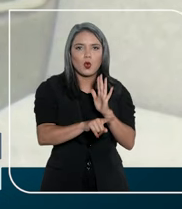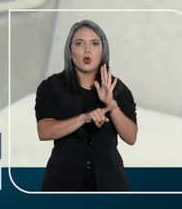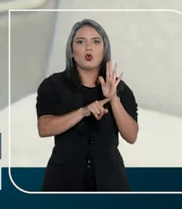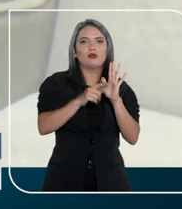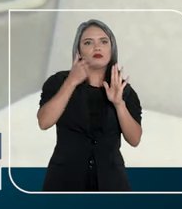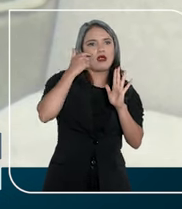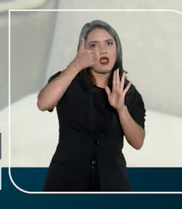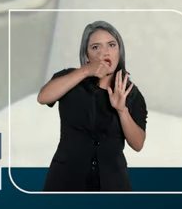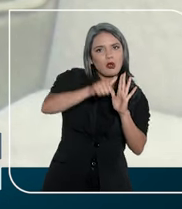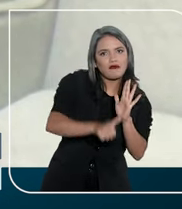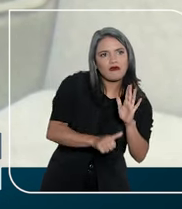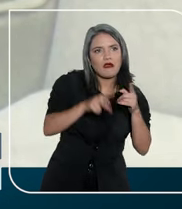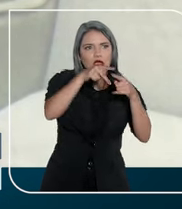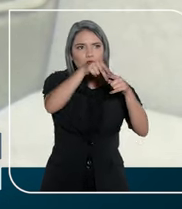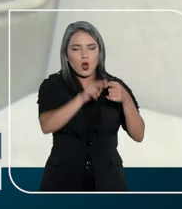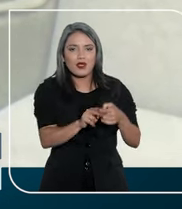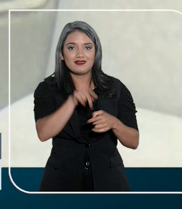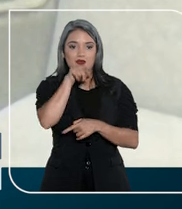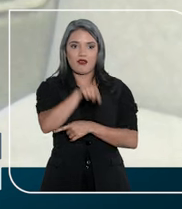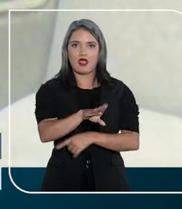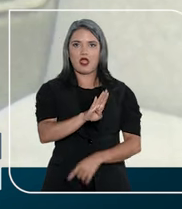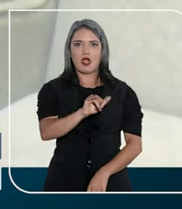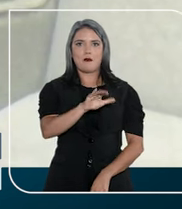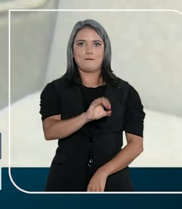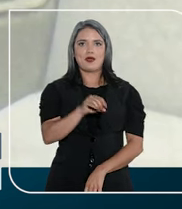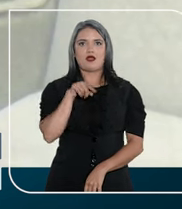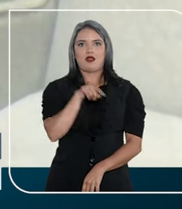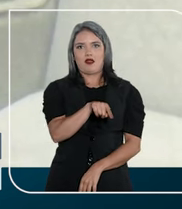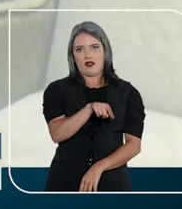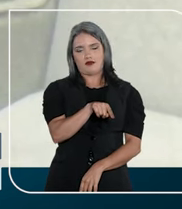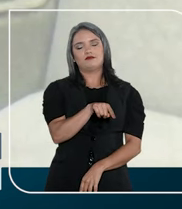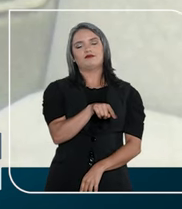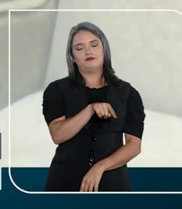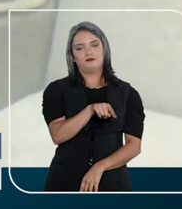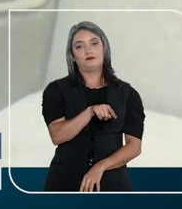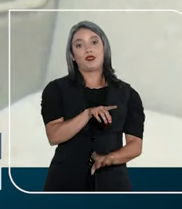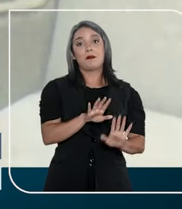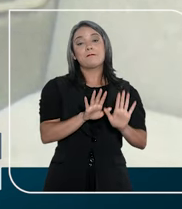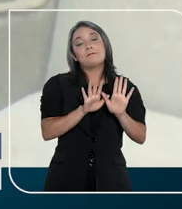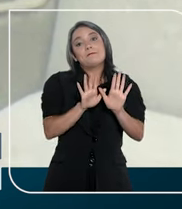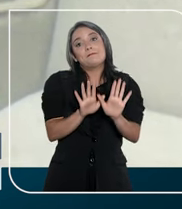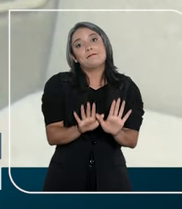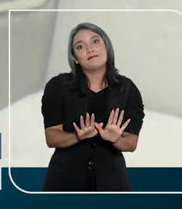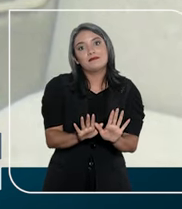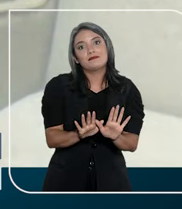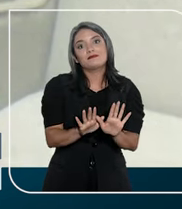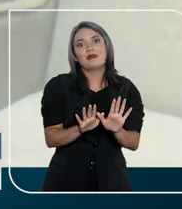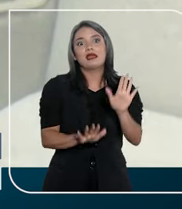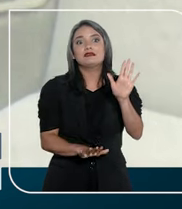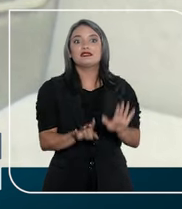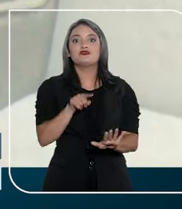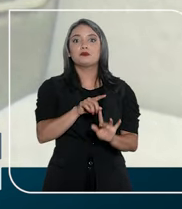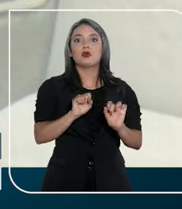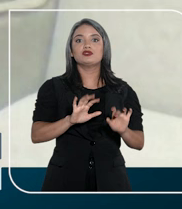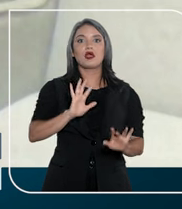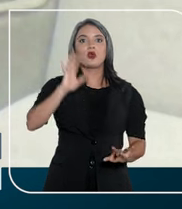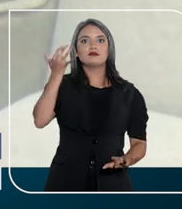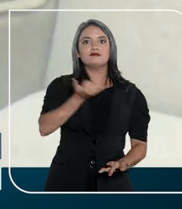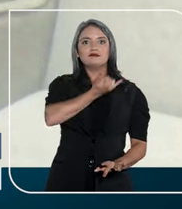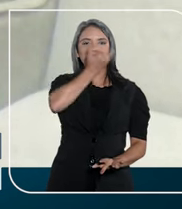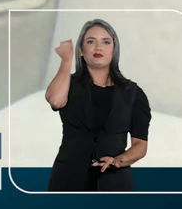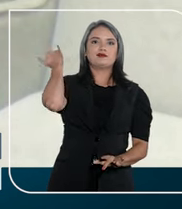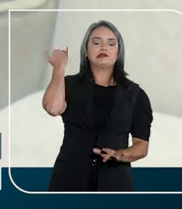a banca. Então, deve-se partir desse reconhecimento inicial. Mas, evidentemente, que a banca comete erros, e